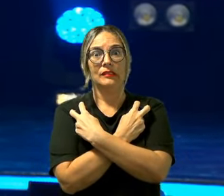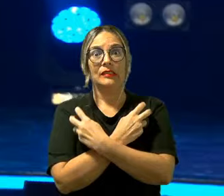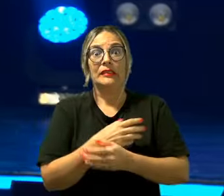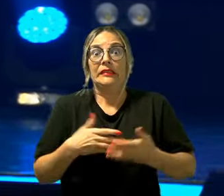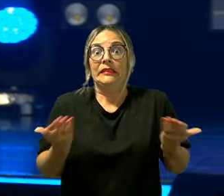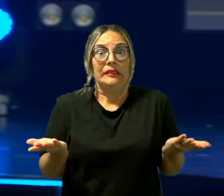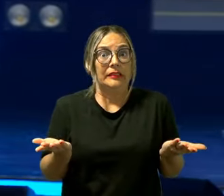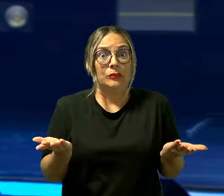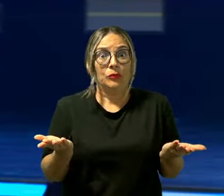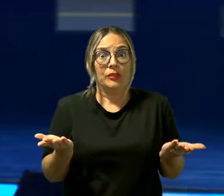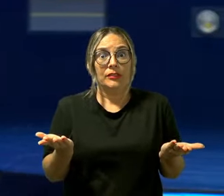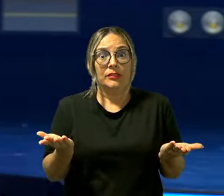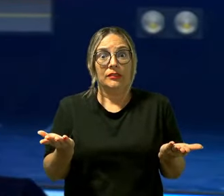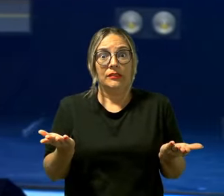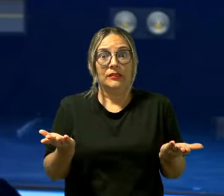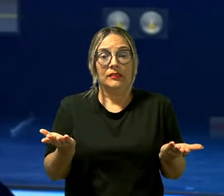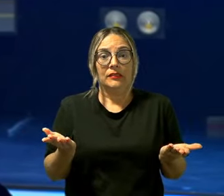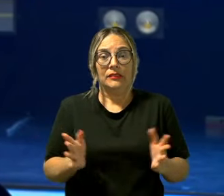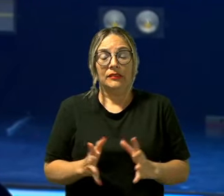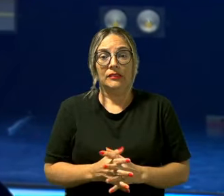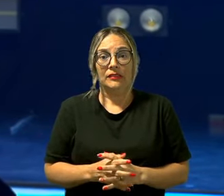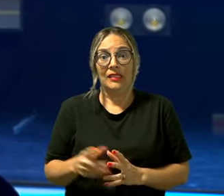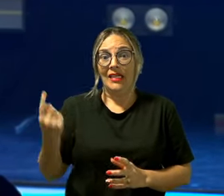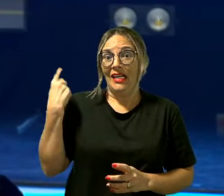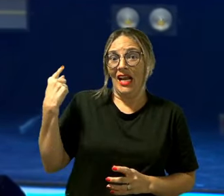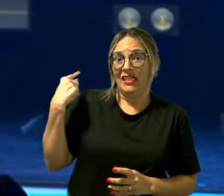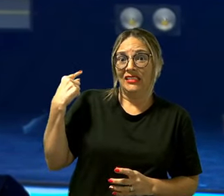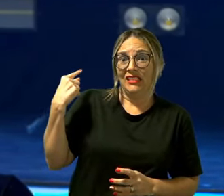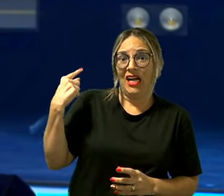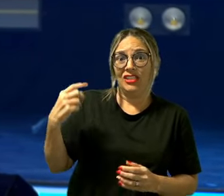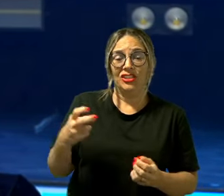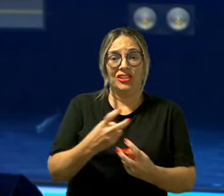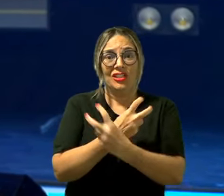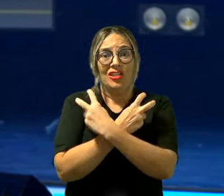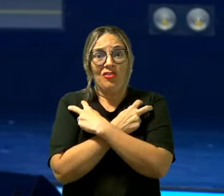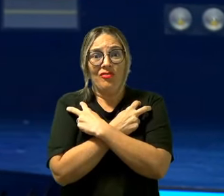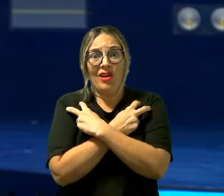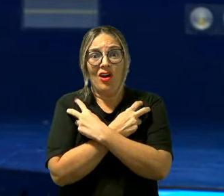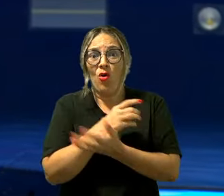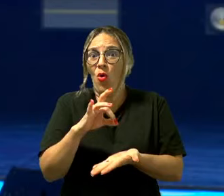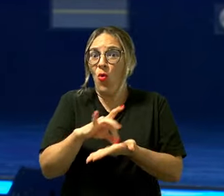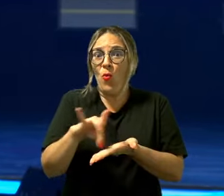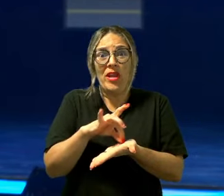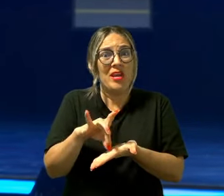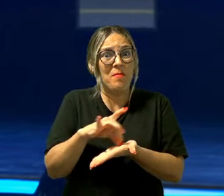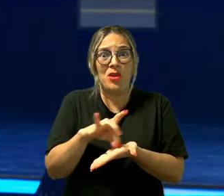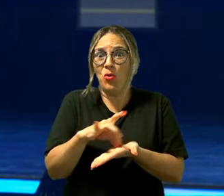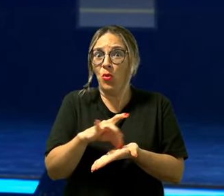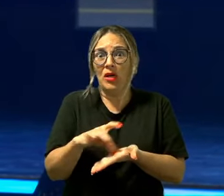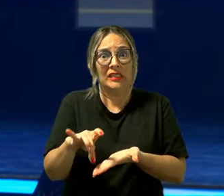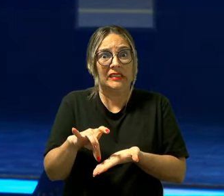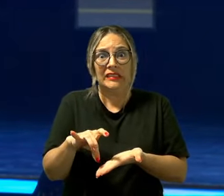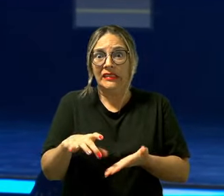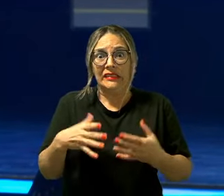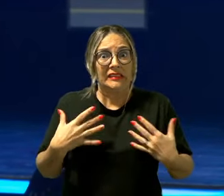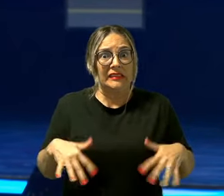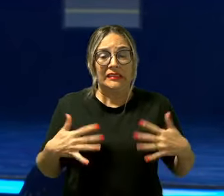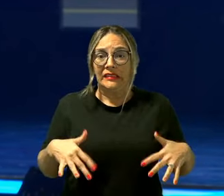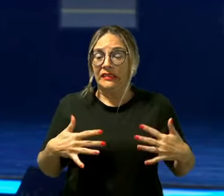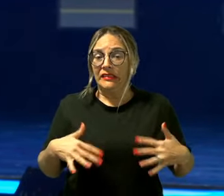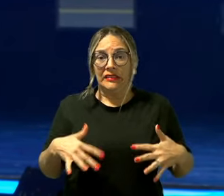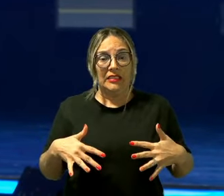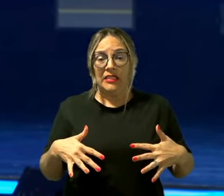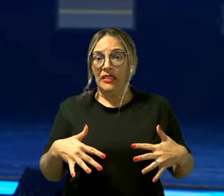né? Atrás está vindo Faraó. Mas e aí? A última palavra ainda está de pé. Mas Faraó